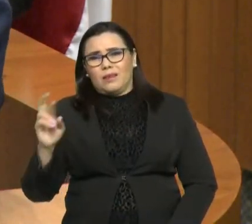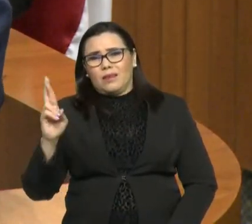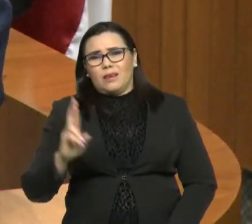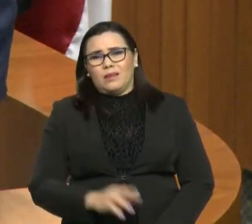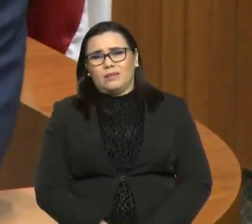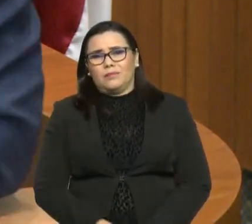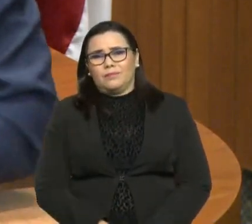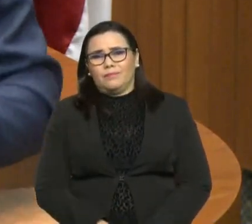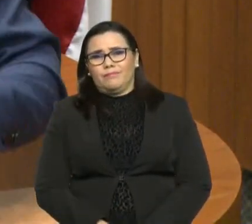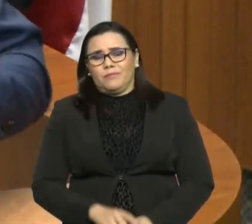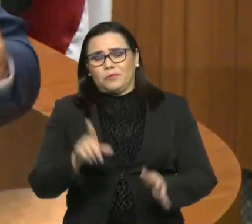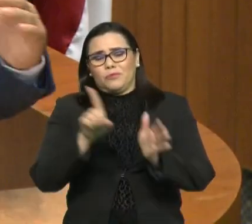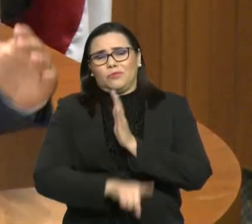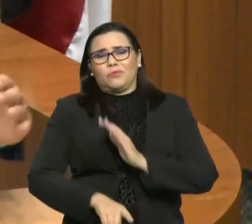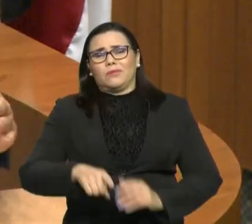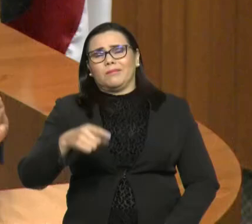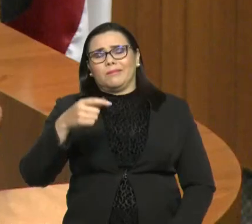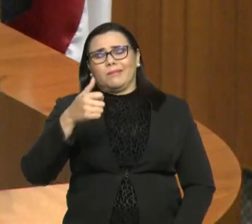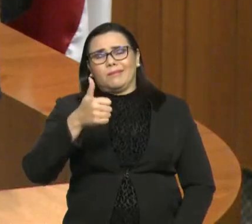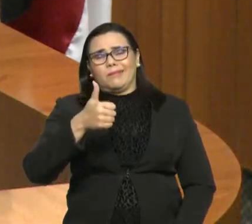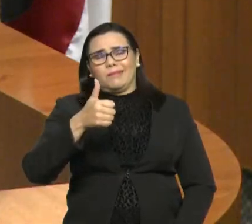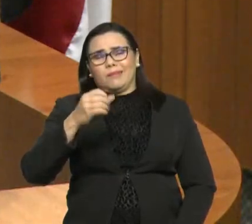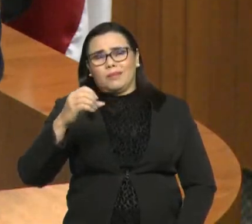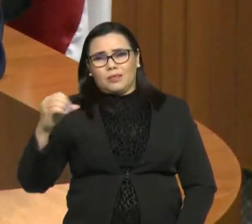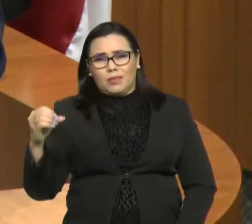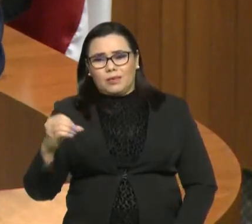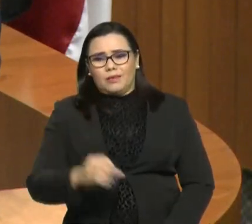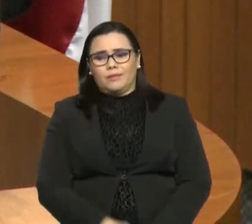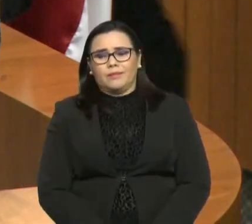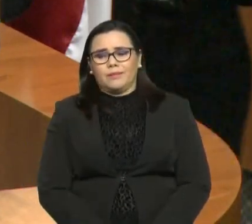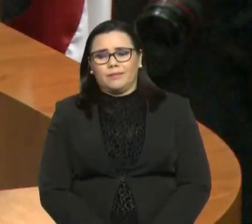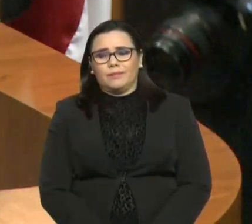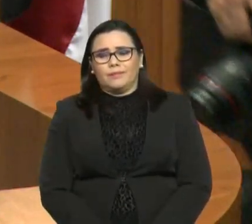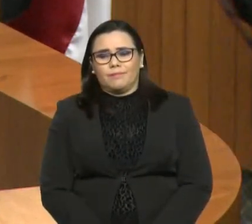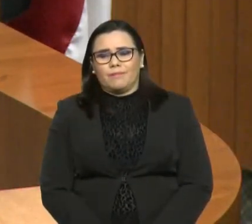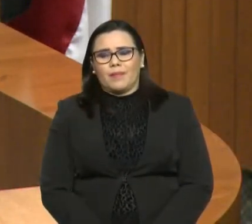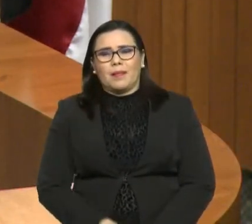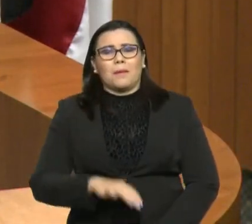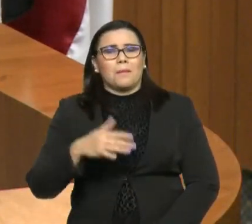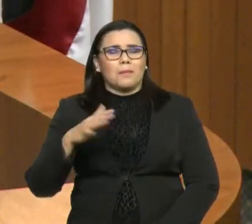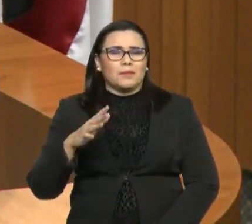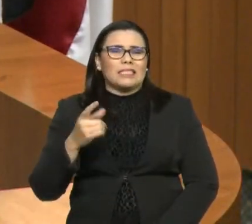menos. Se você for calcular, dá uma diferença, algo em torno de